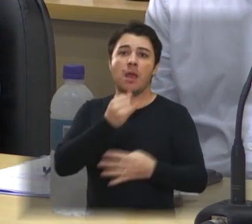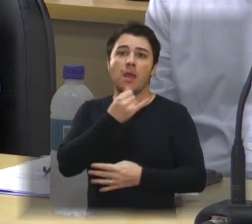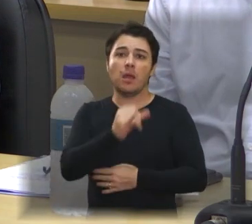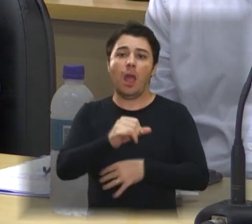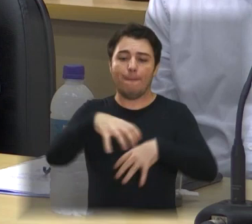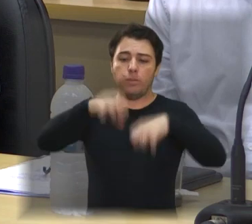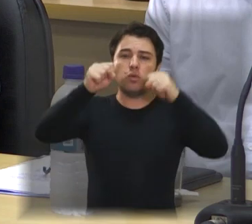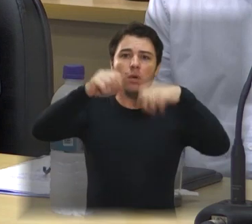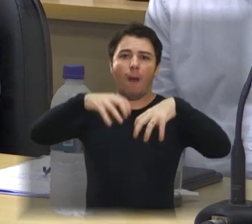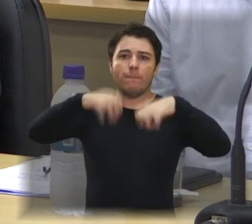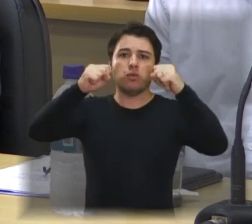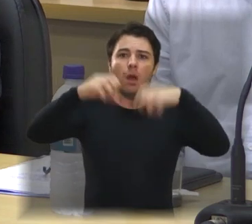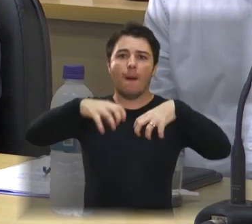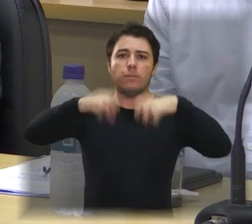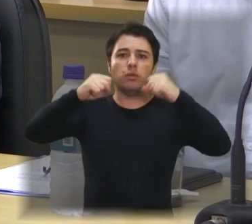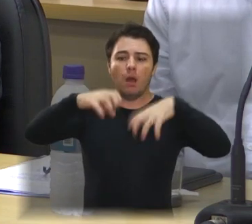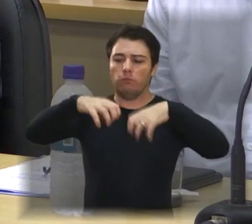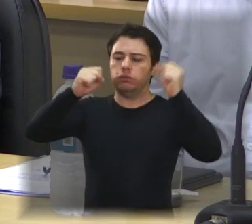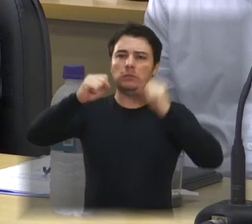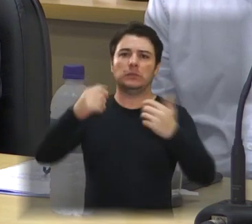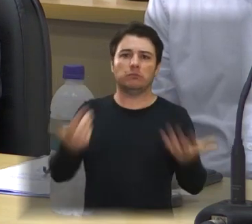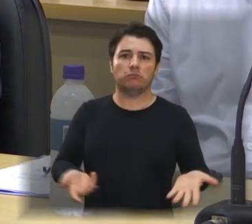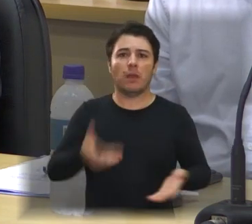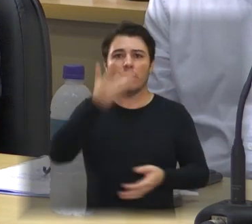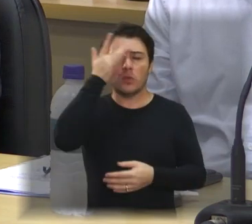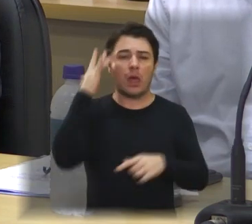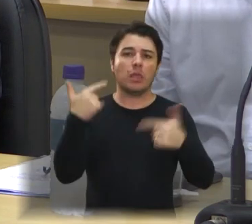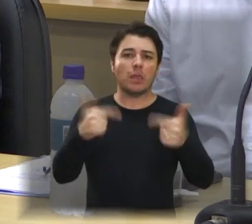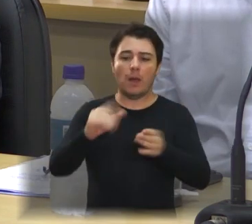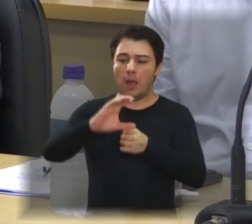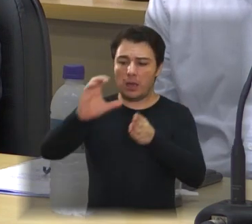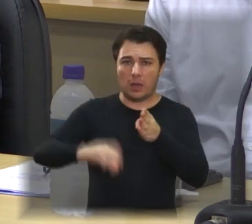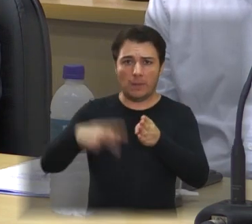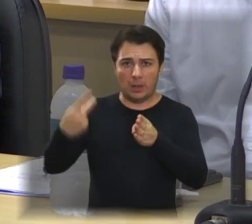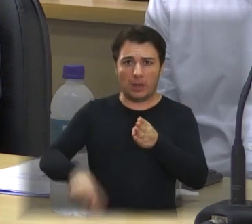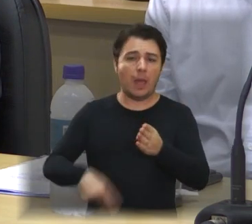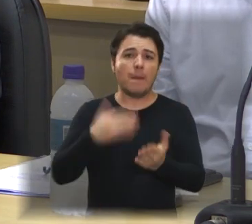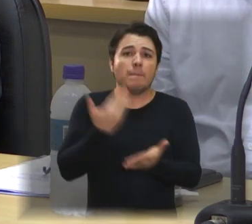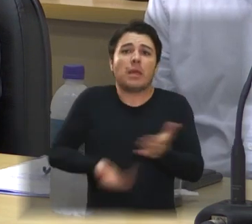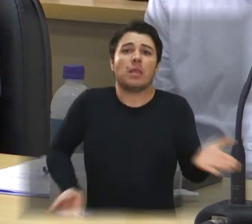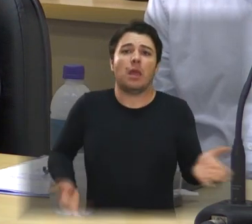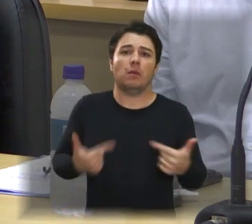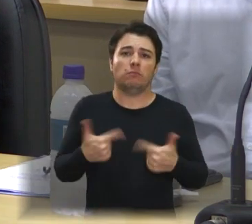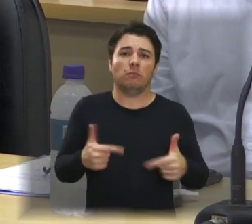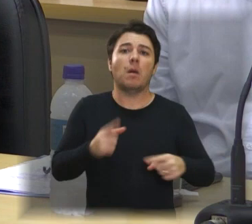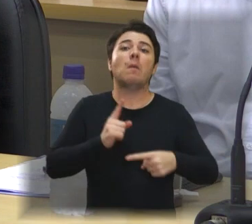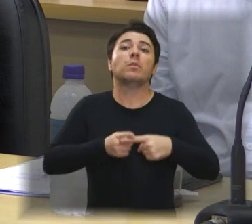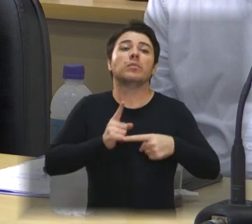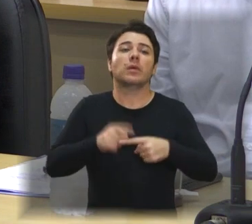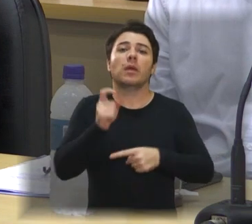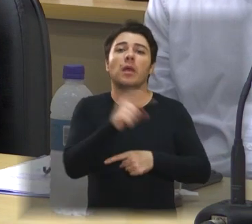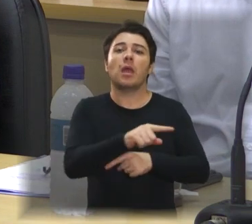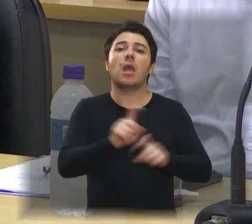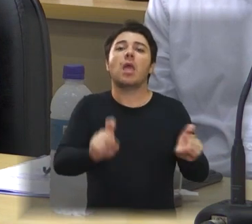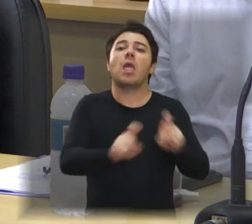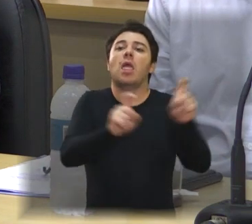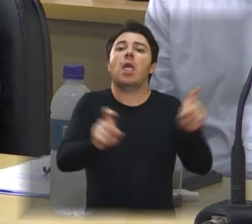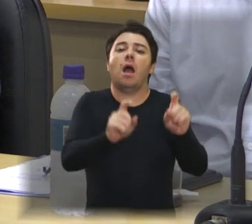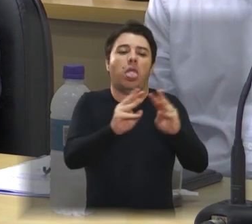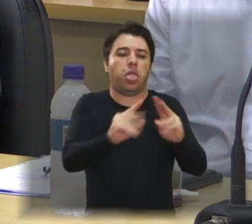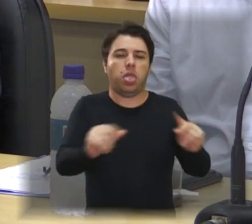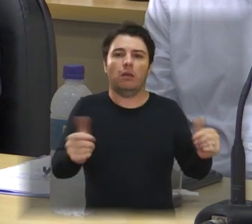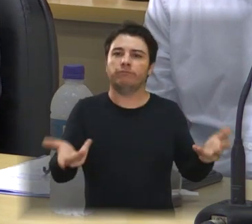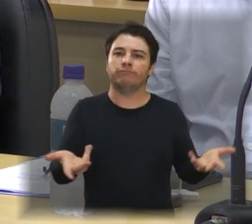seguidas uma equipe de funcionários da câmara perdeu todo o serviço que estava sendo realizado porque o equipamento perdeu a